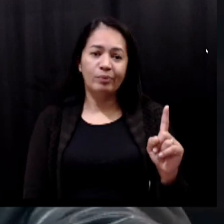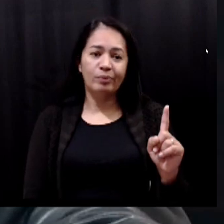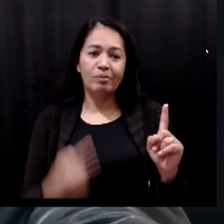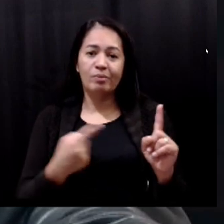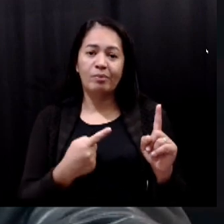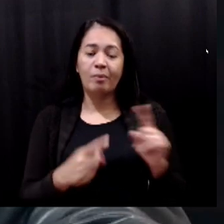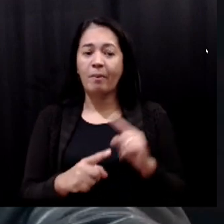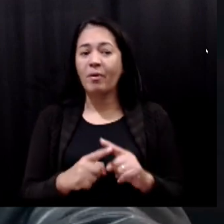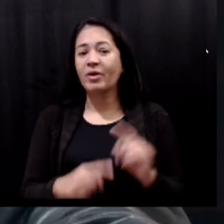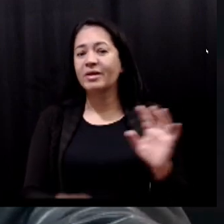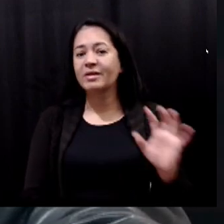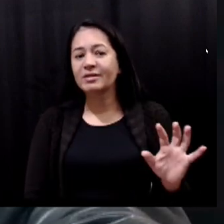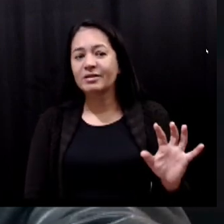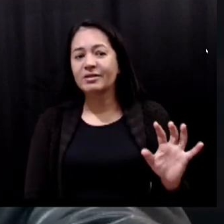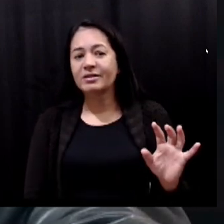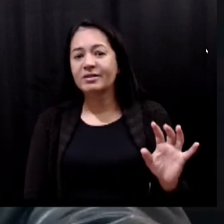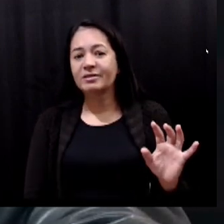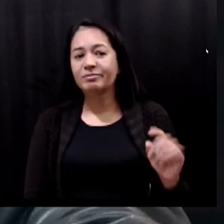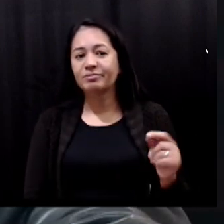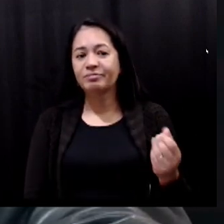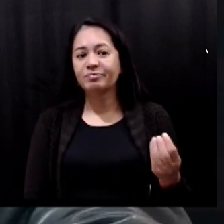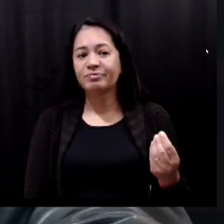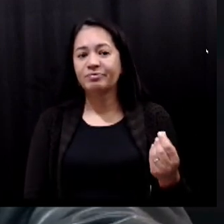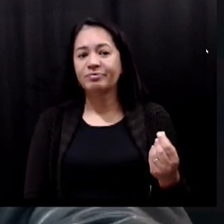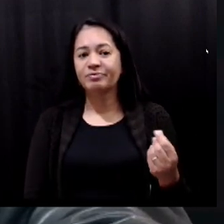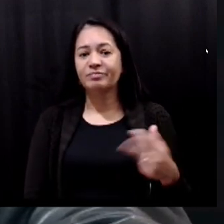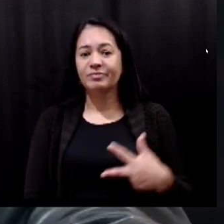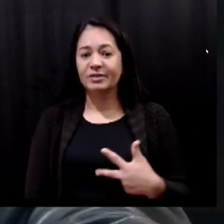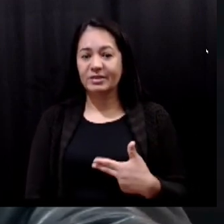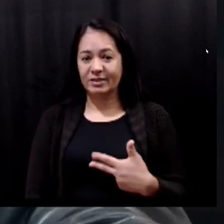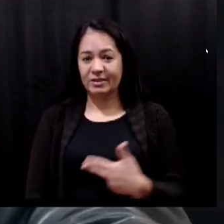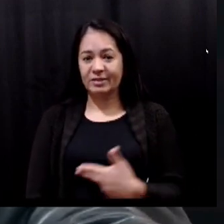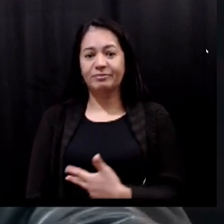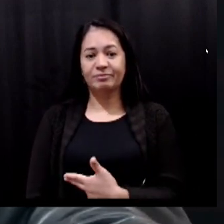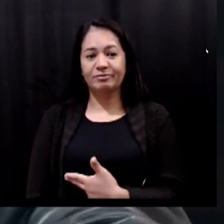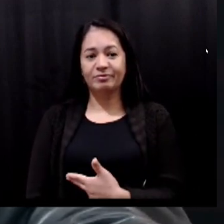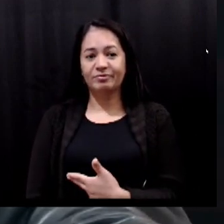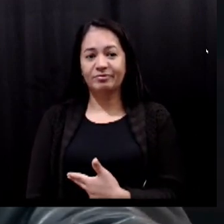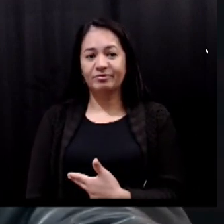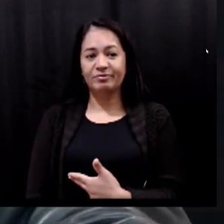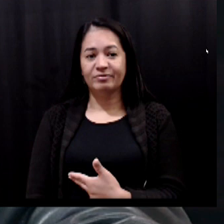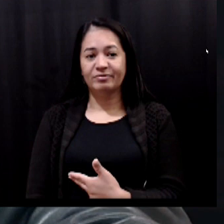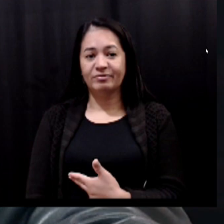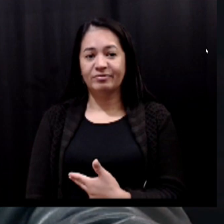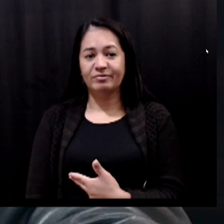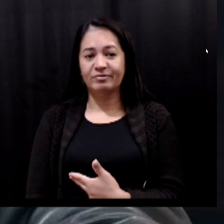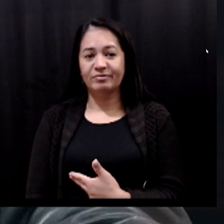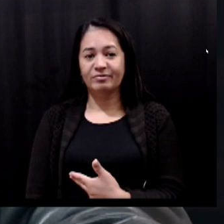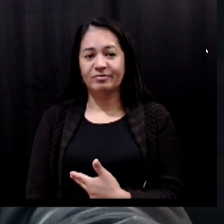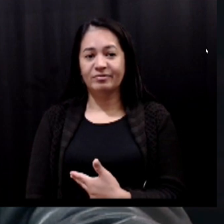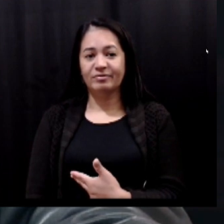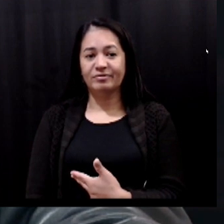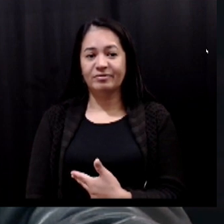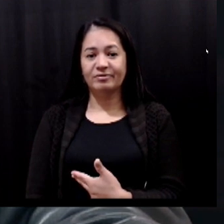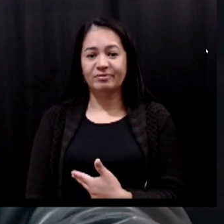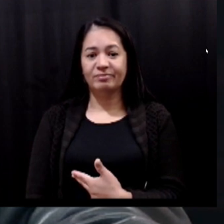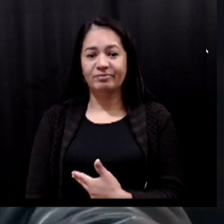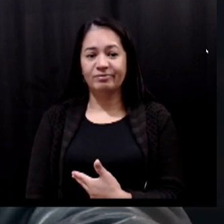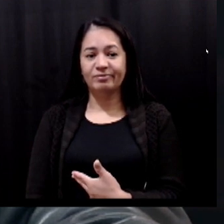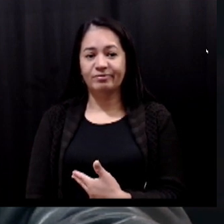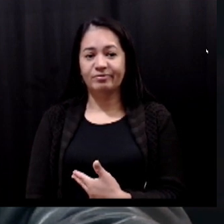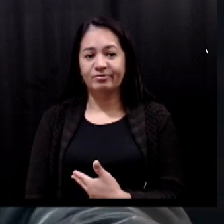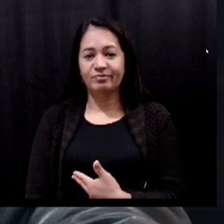em ela fazer a cirurgia bariátrica e não poder mais cuidar, enquanto isso, da